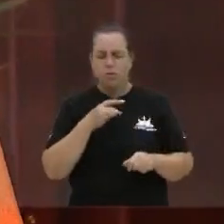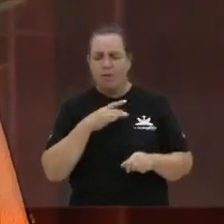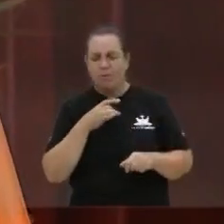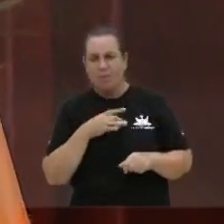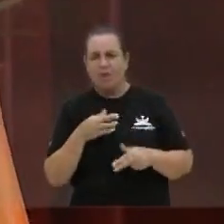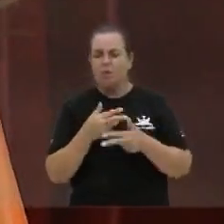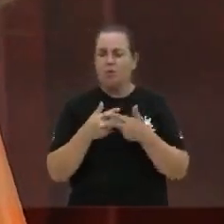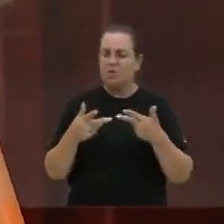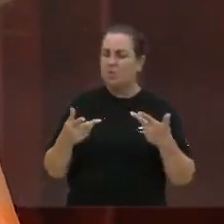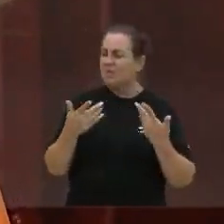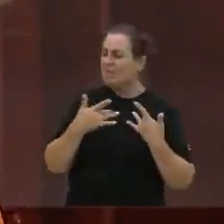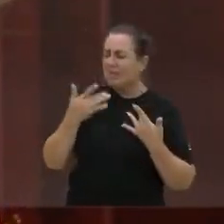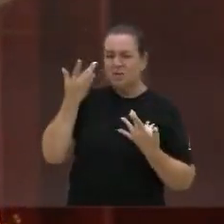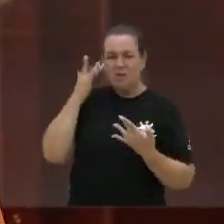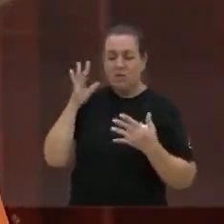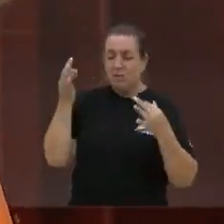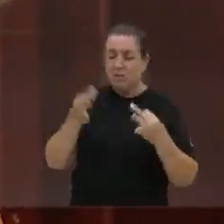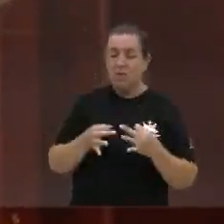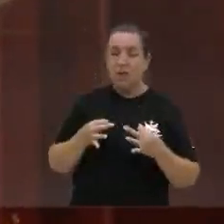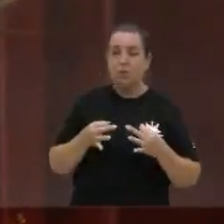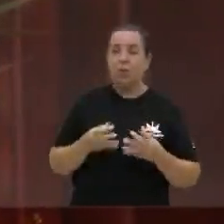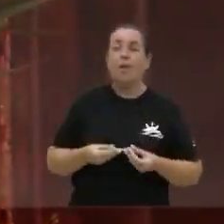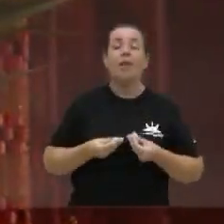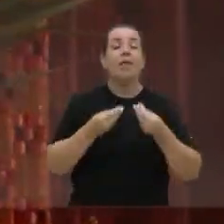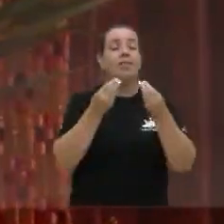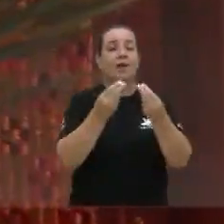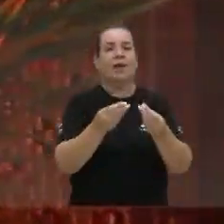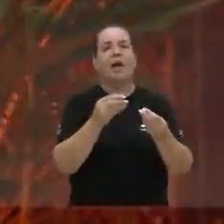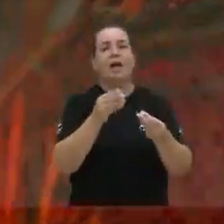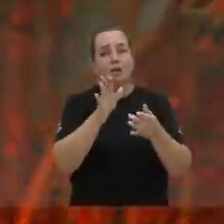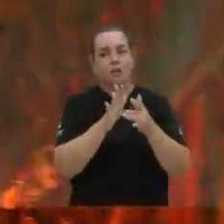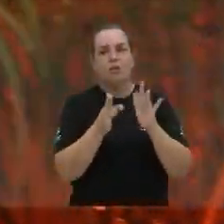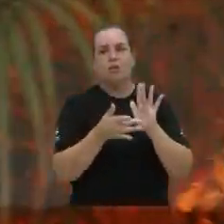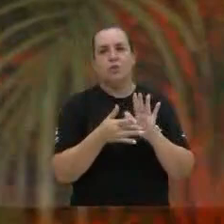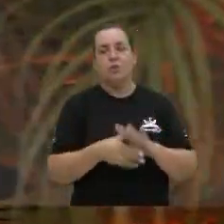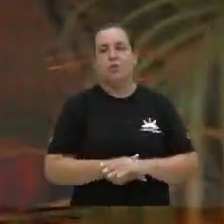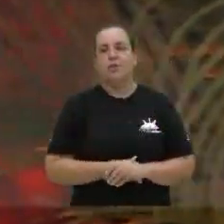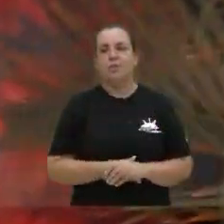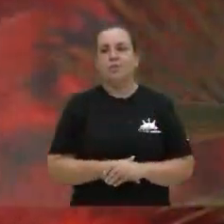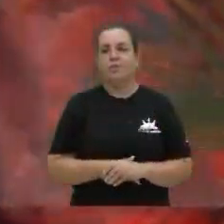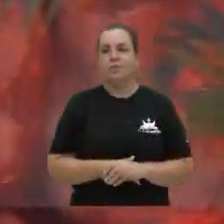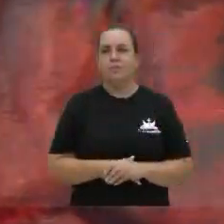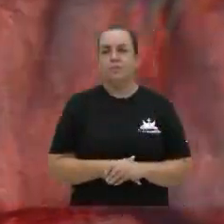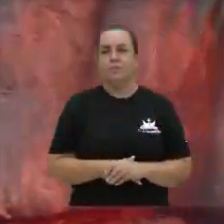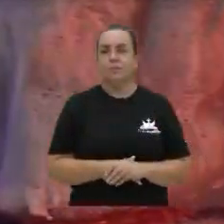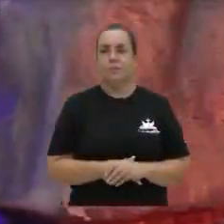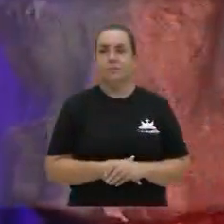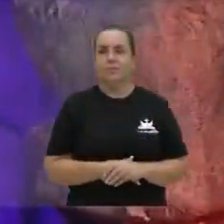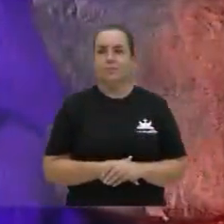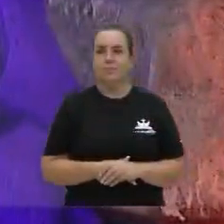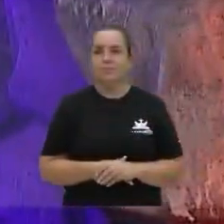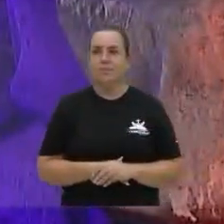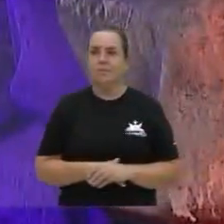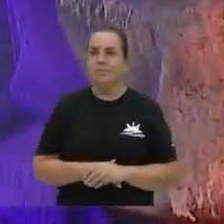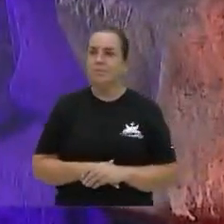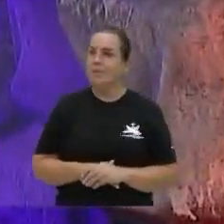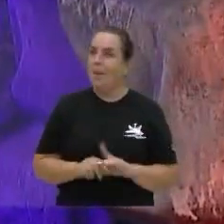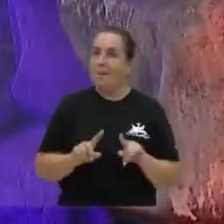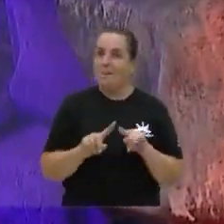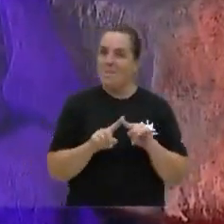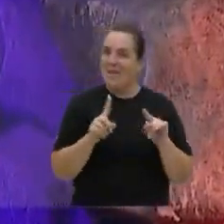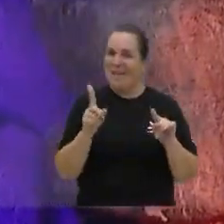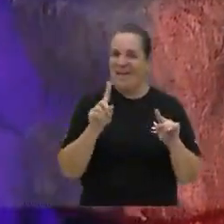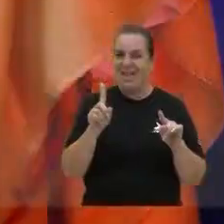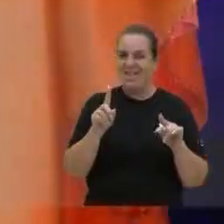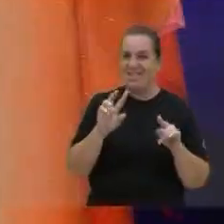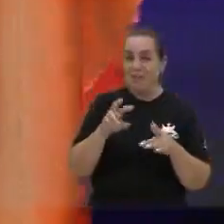e incertezas em Jesus Cristo. Mas a morte não o